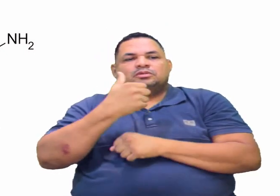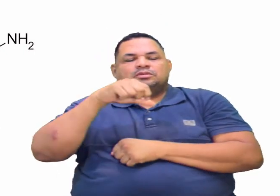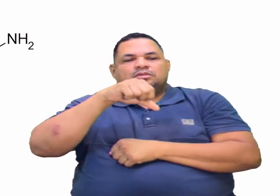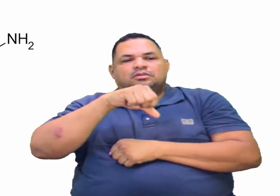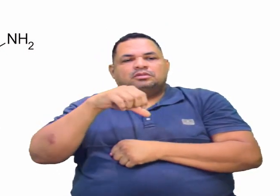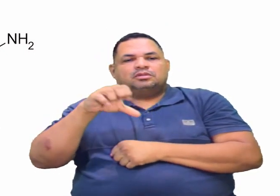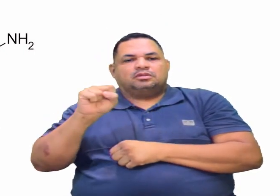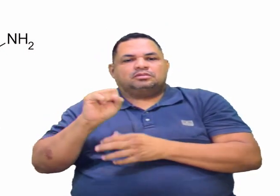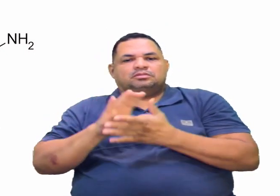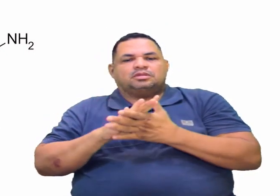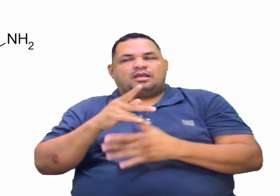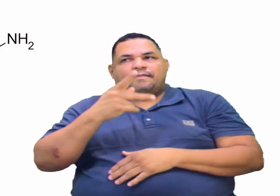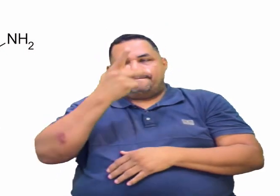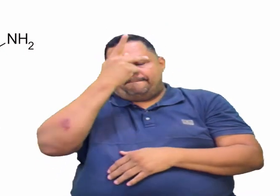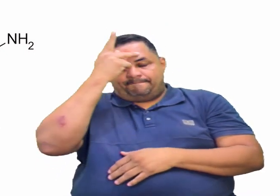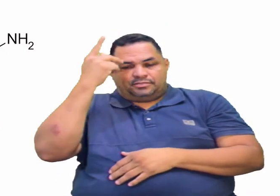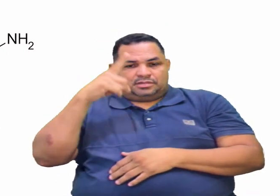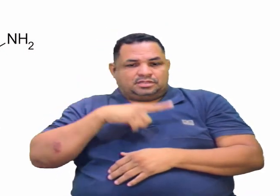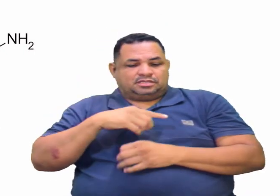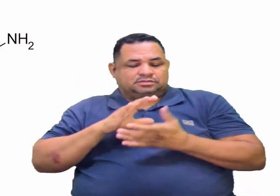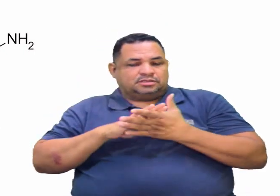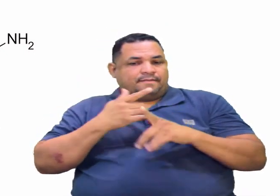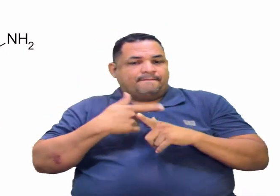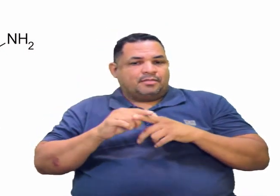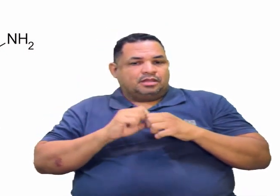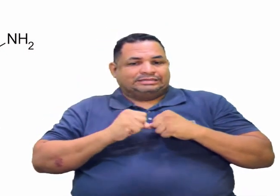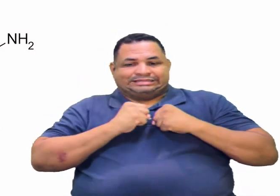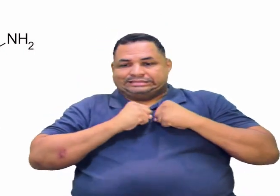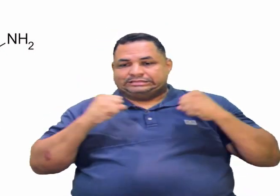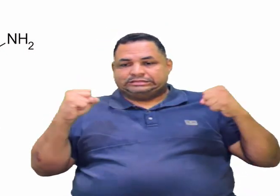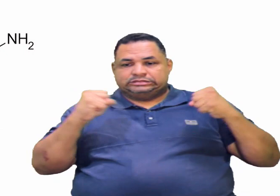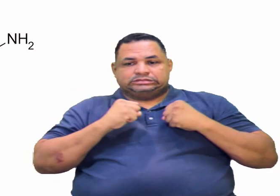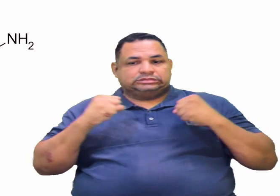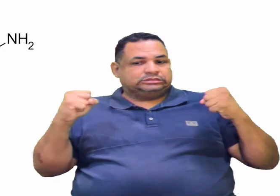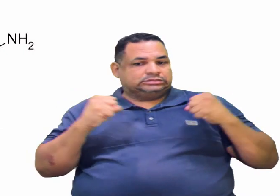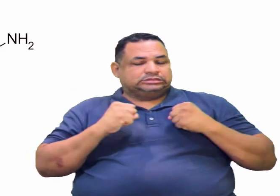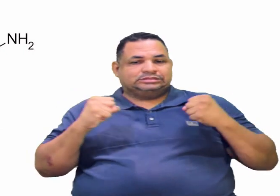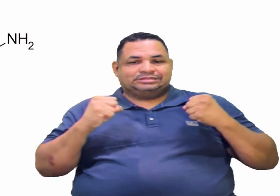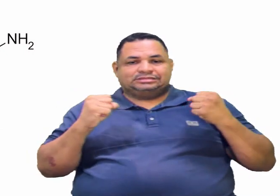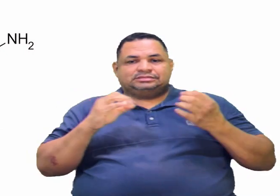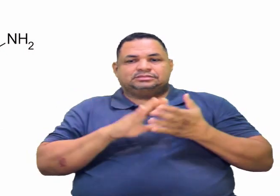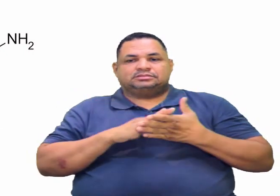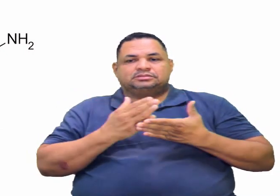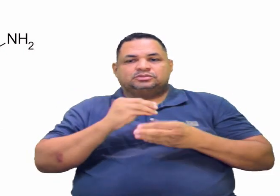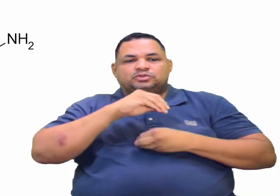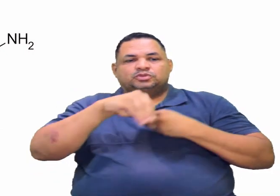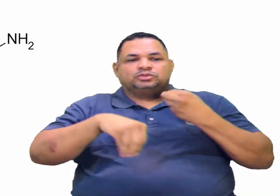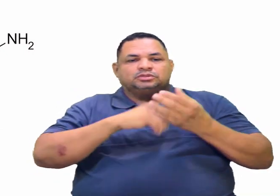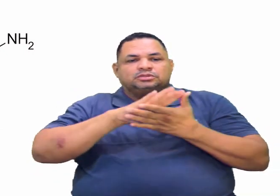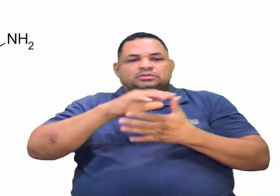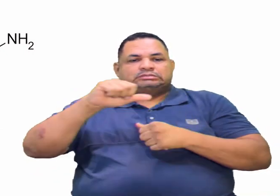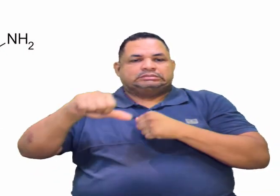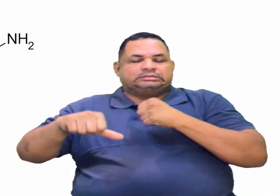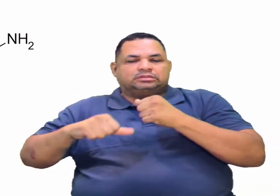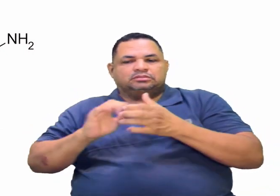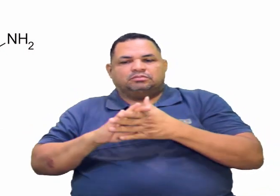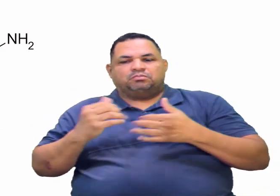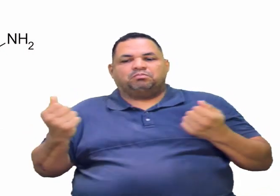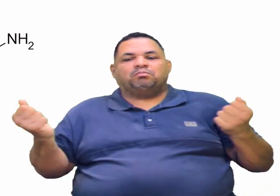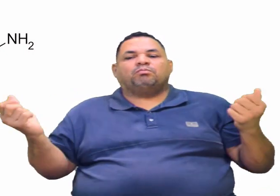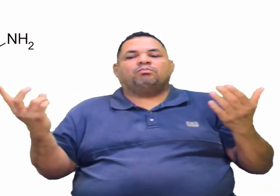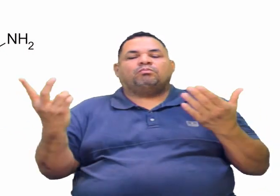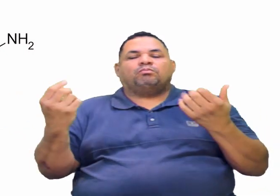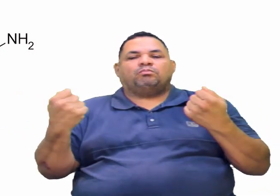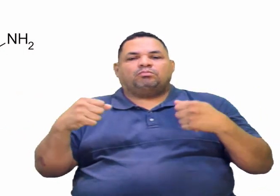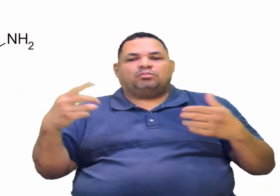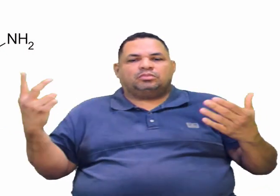nesse pico de estresse, todas essas 3 substâncias, elas foram alteradas, né, o que pode ter